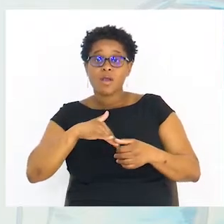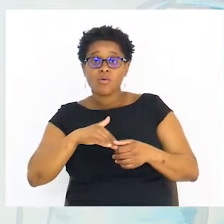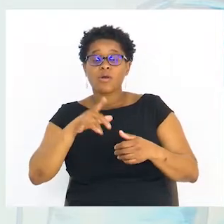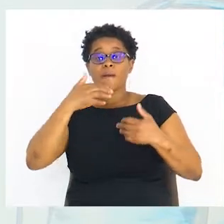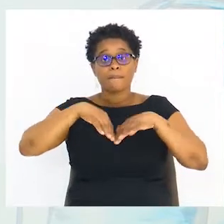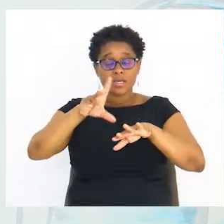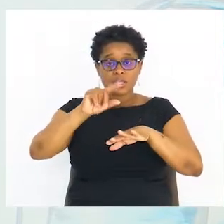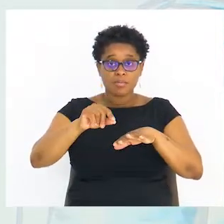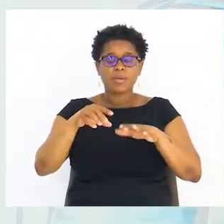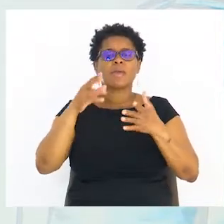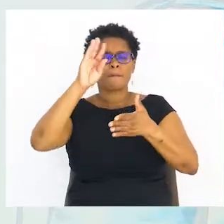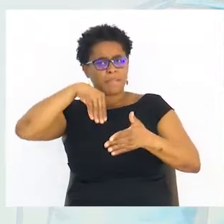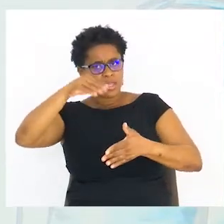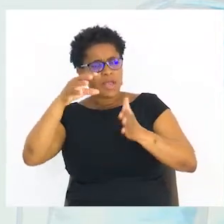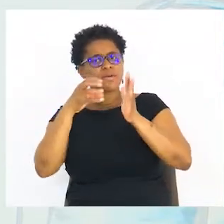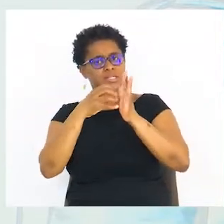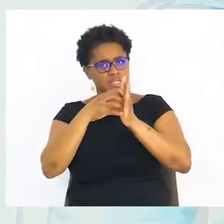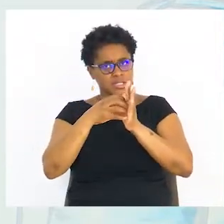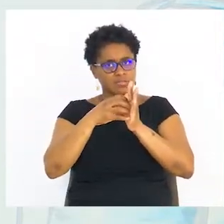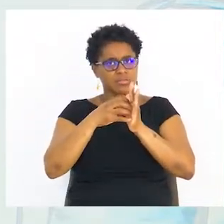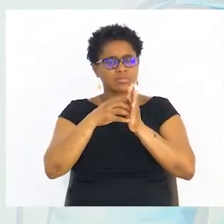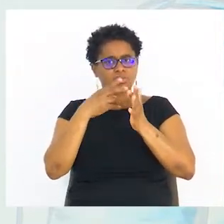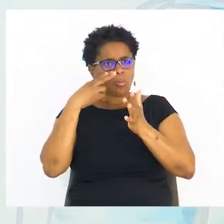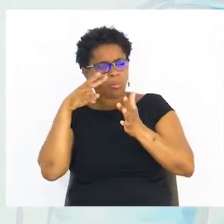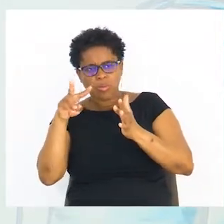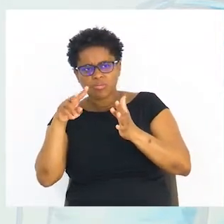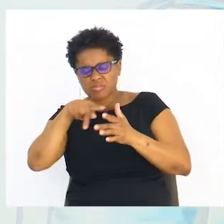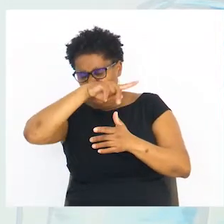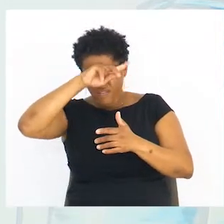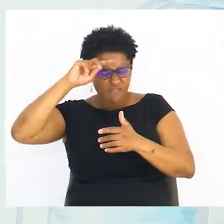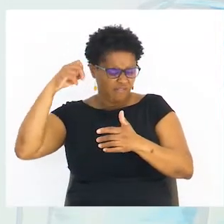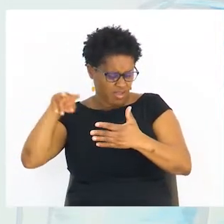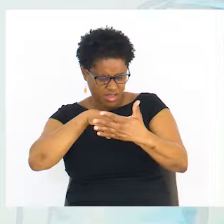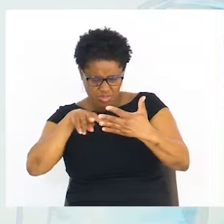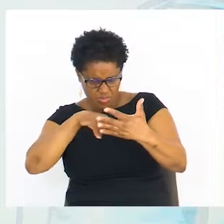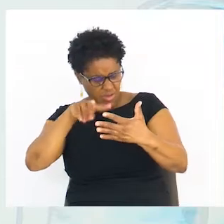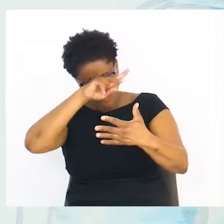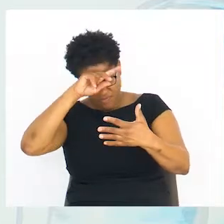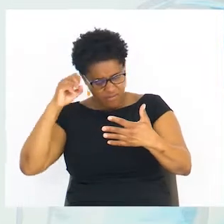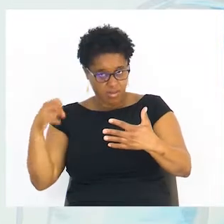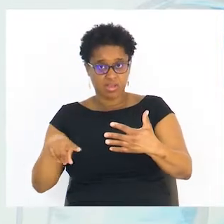pintavam símbolos abstratos de difícil leitura.